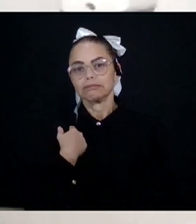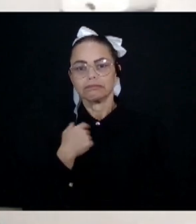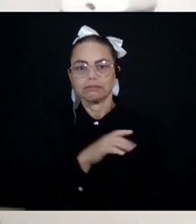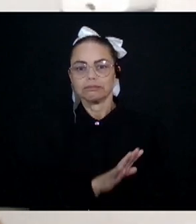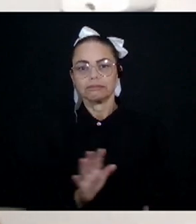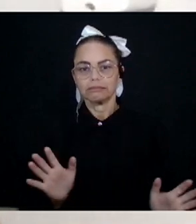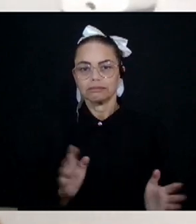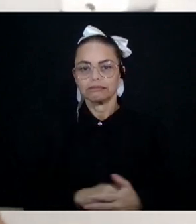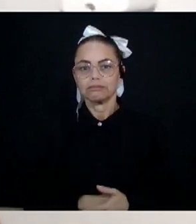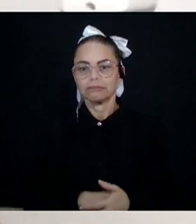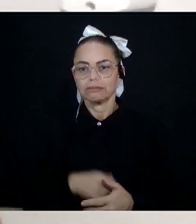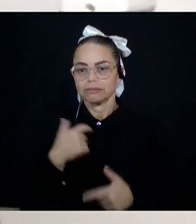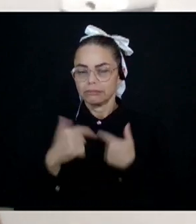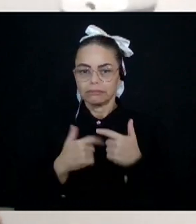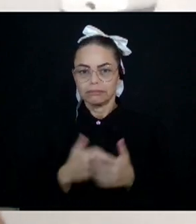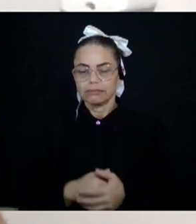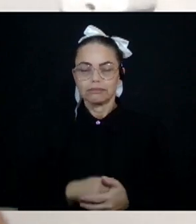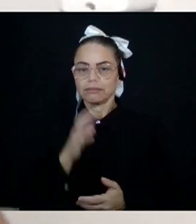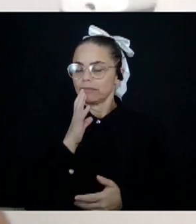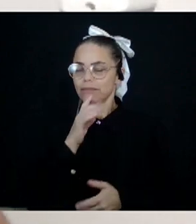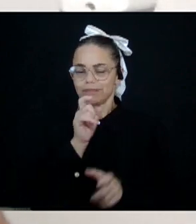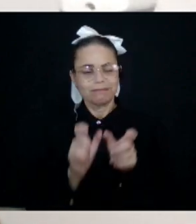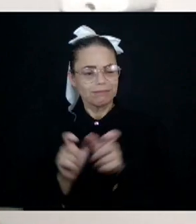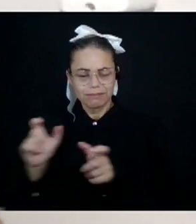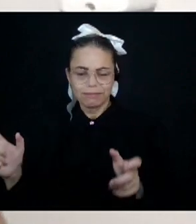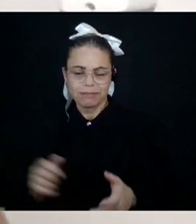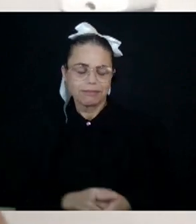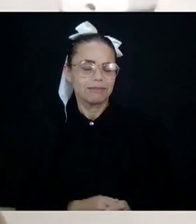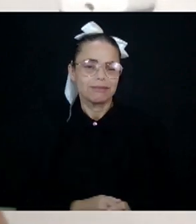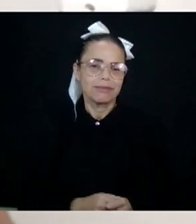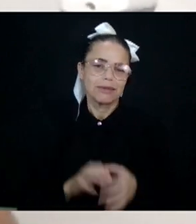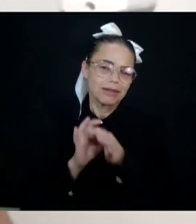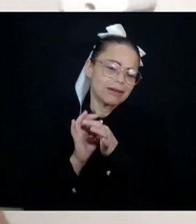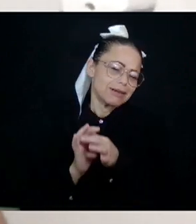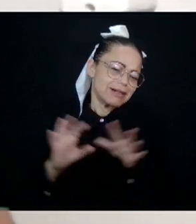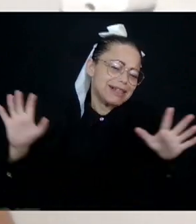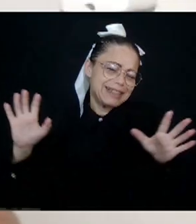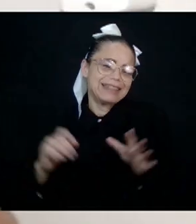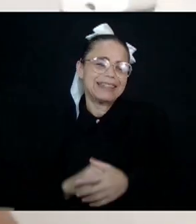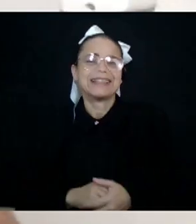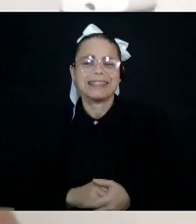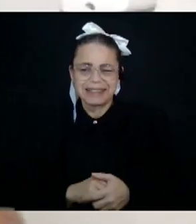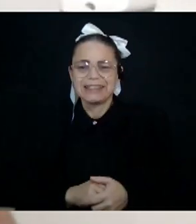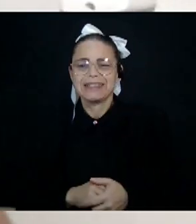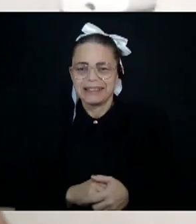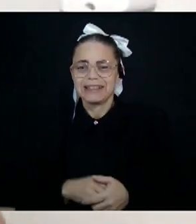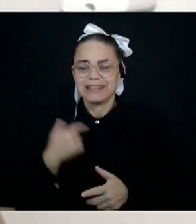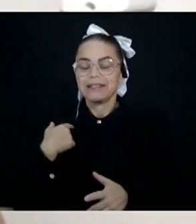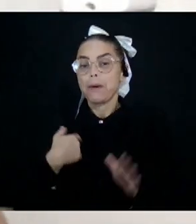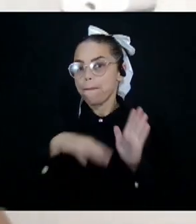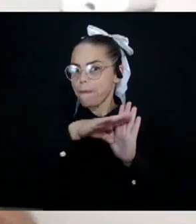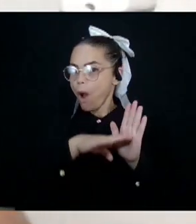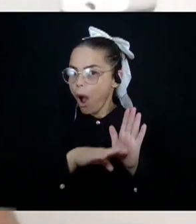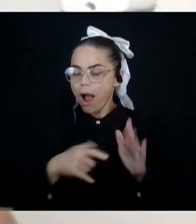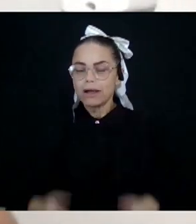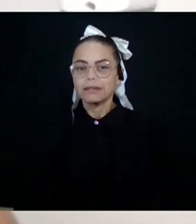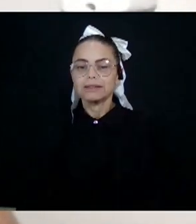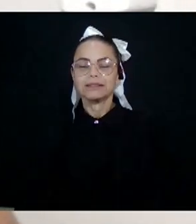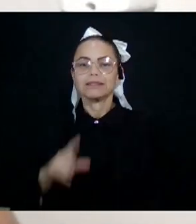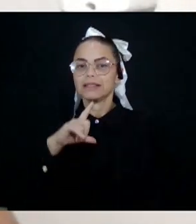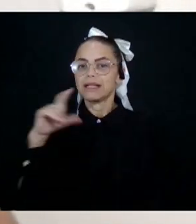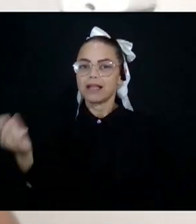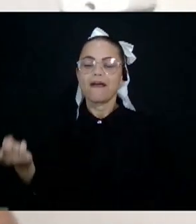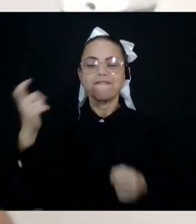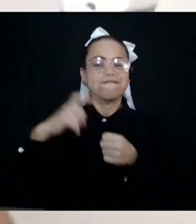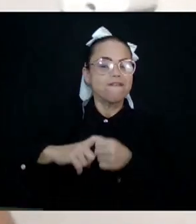outra vibe. Como eu disse, você conhece pessoas, você pode ser livre, você faz a sua programação, sai a hora que quer, volta a hora que